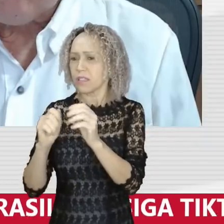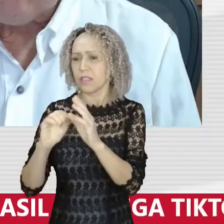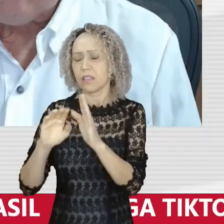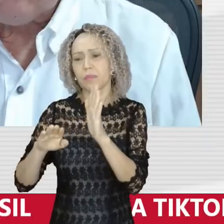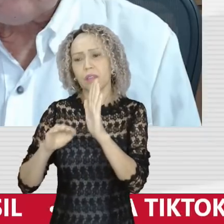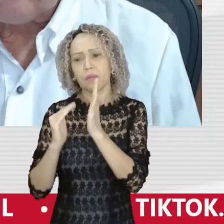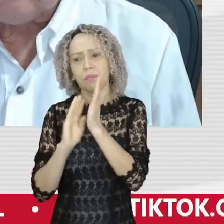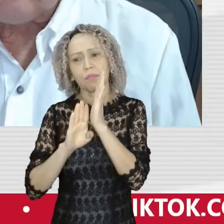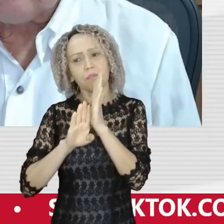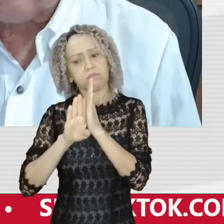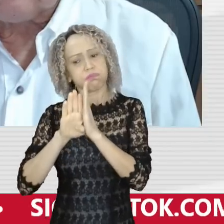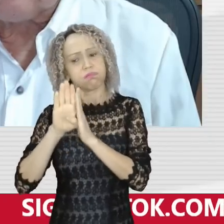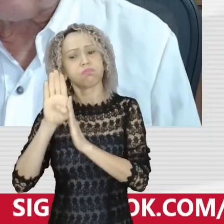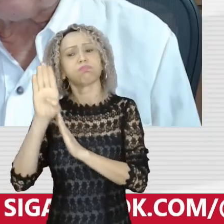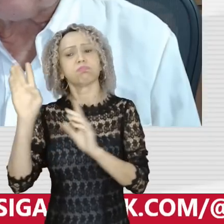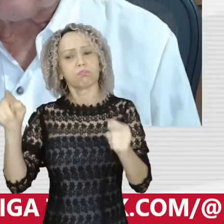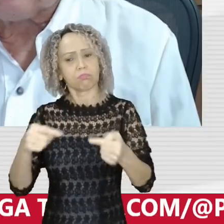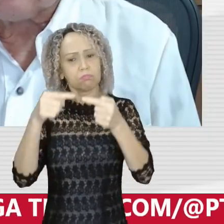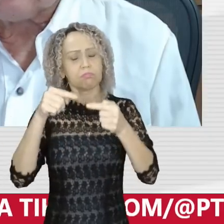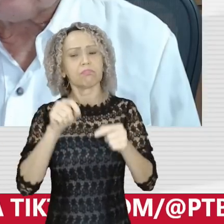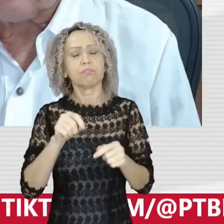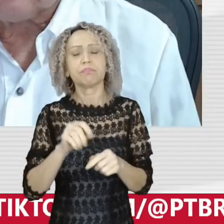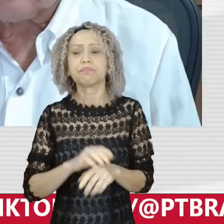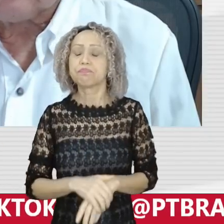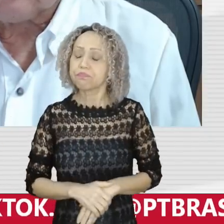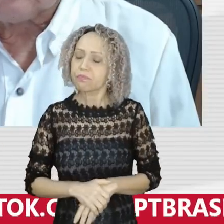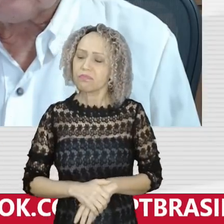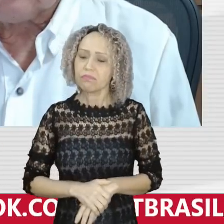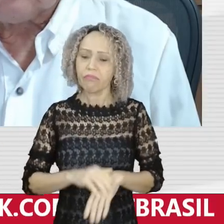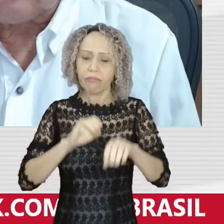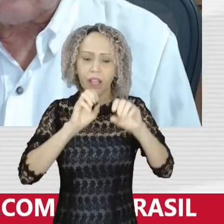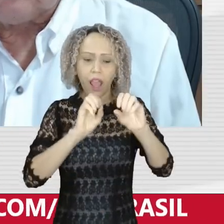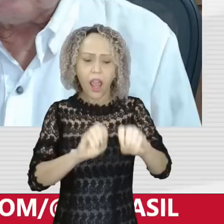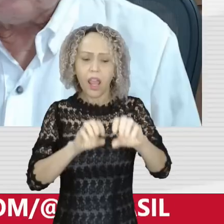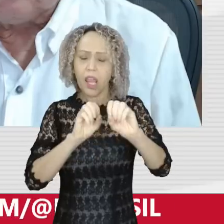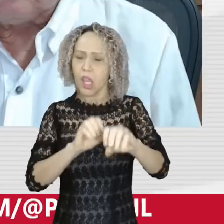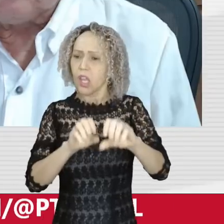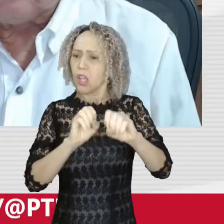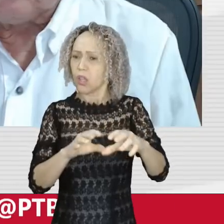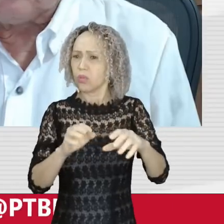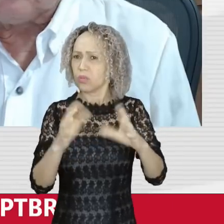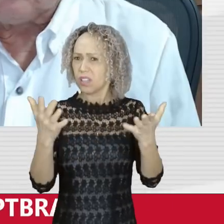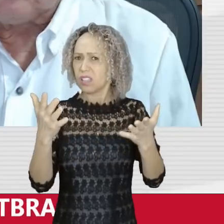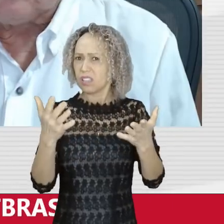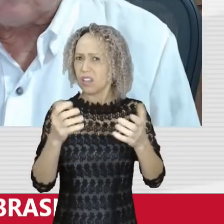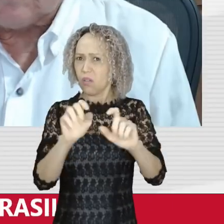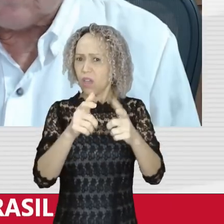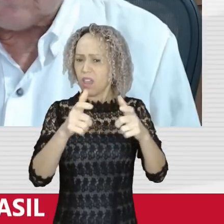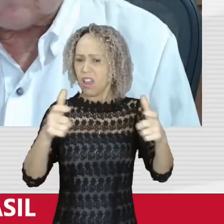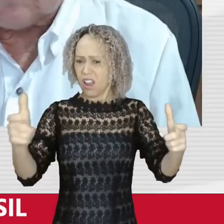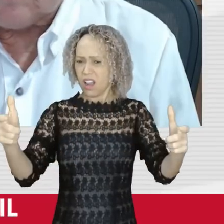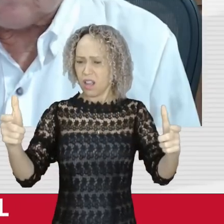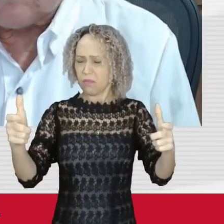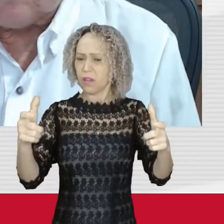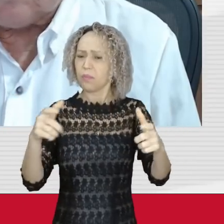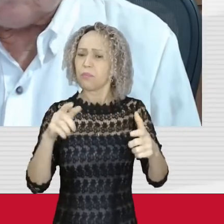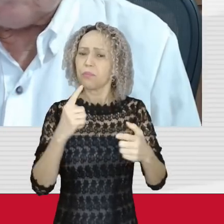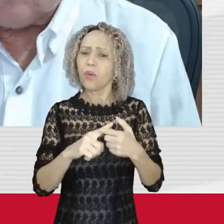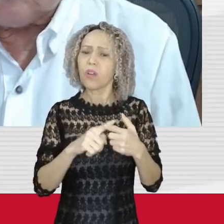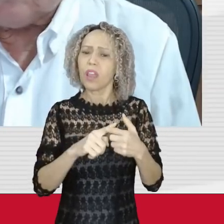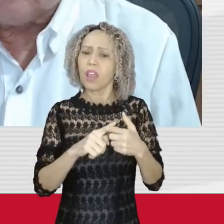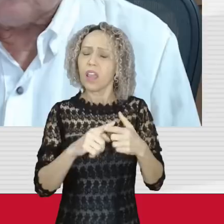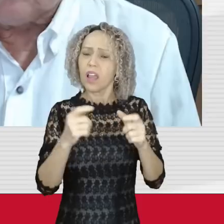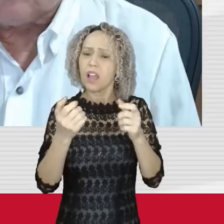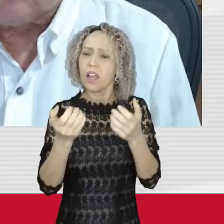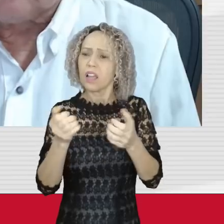uma coisa muito, muito ampla, porque a educação ela atinge não só os seus estudantes, mas a sua família, né? Seu entorno todo. Que